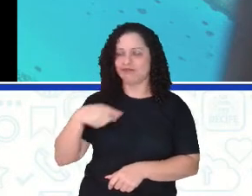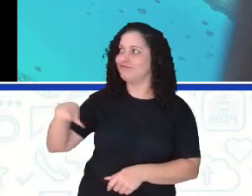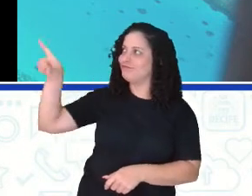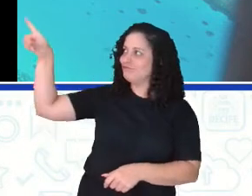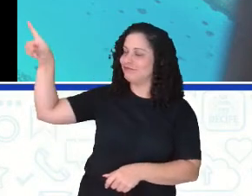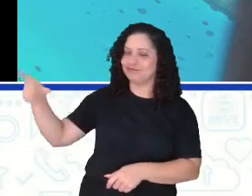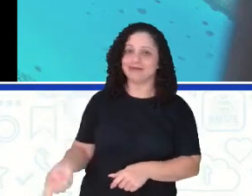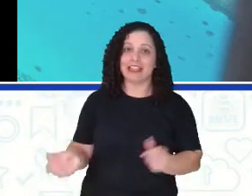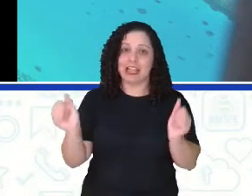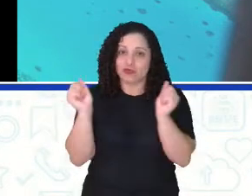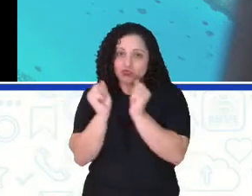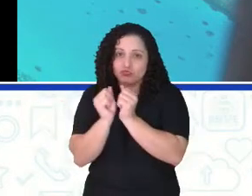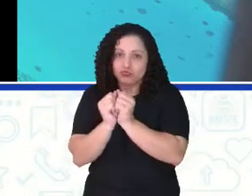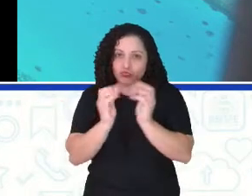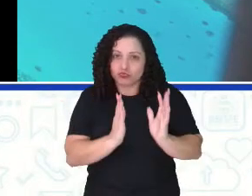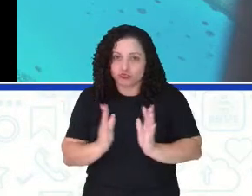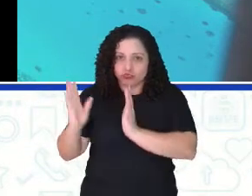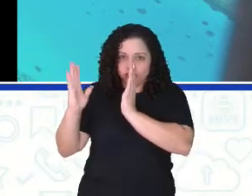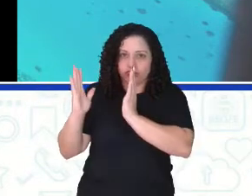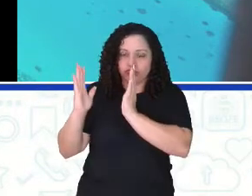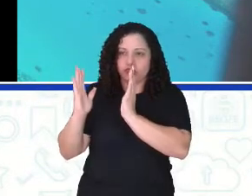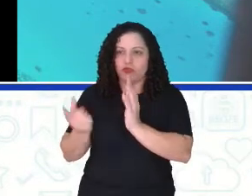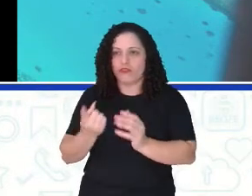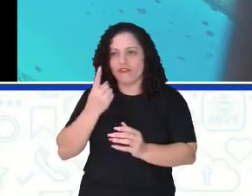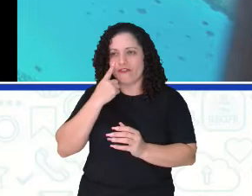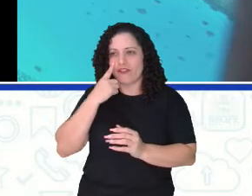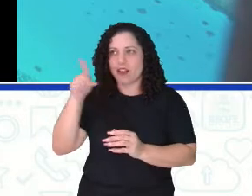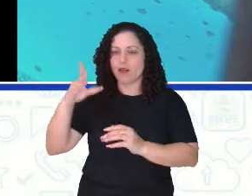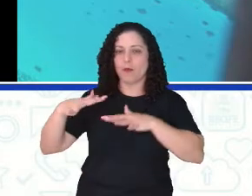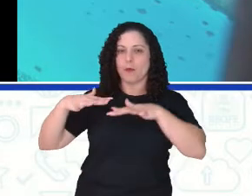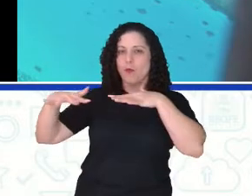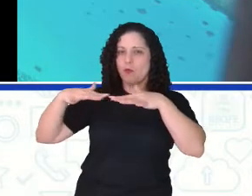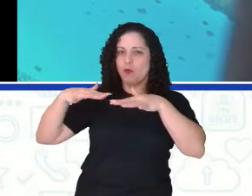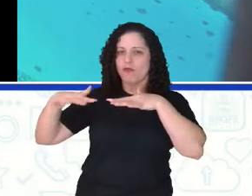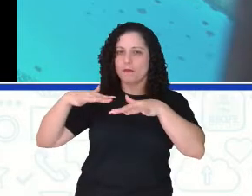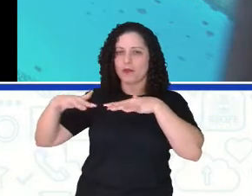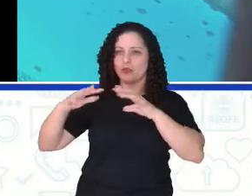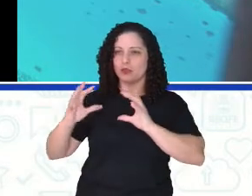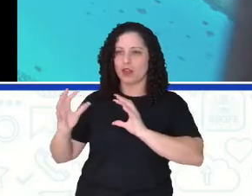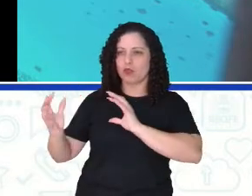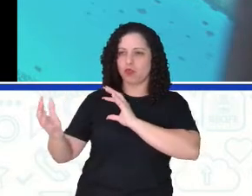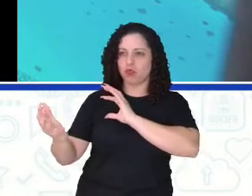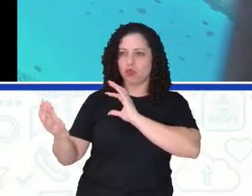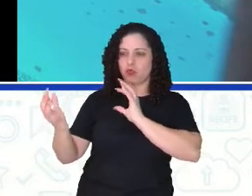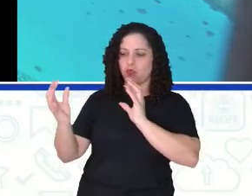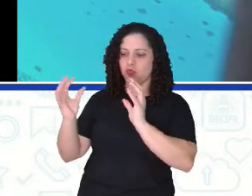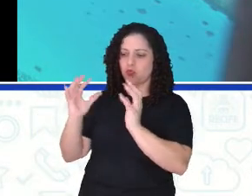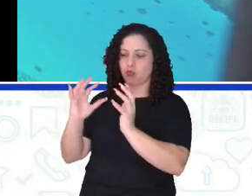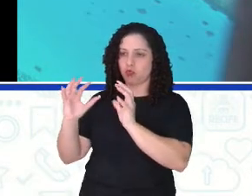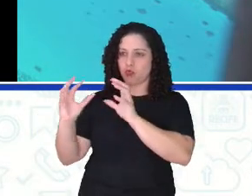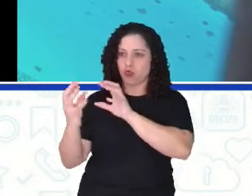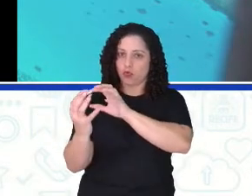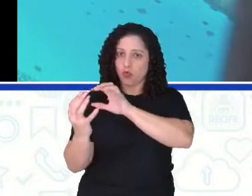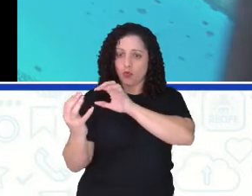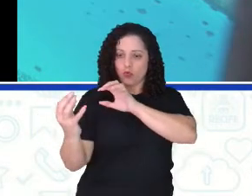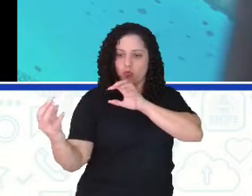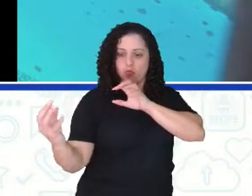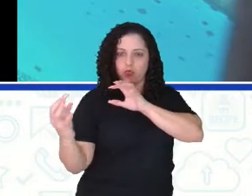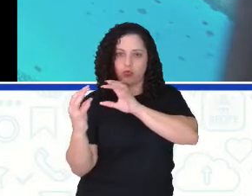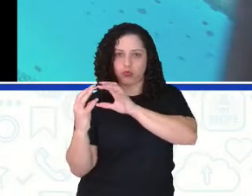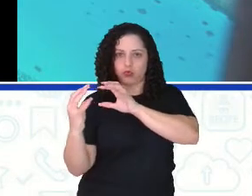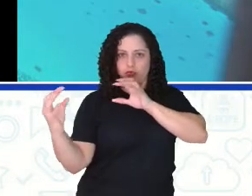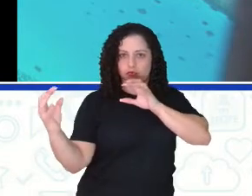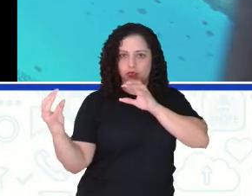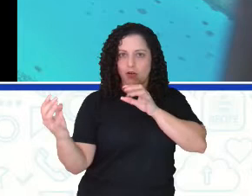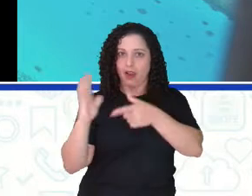de Késia, tá? No cantinho direito. Então observe aí o movimento, acompanha aí o movimento da Austrália, ela vai começar a se separar agora, né? Então